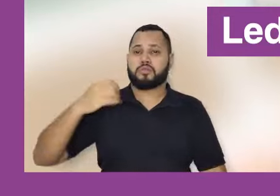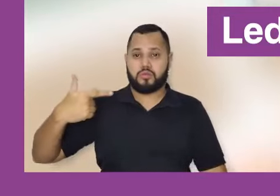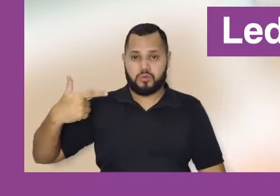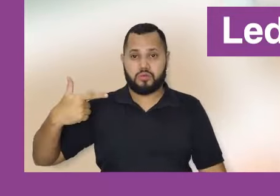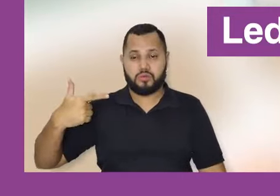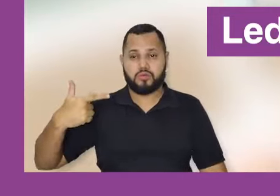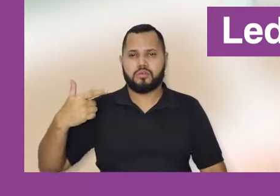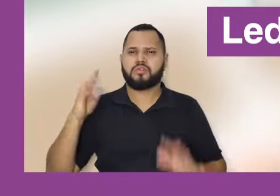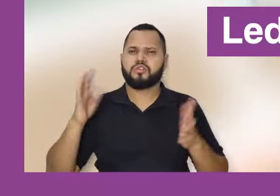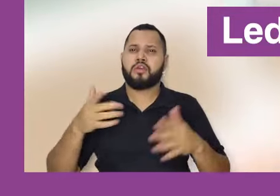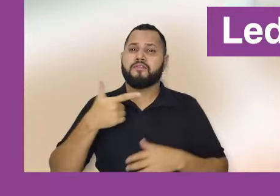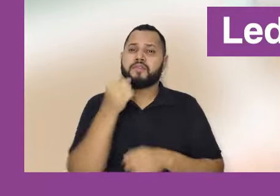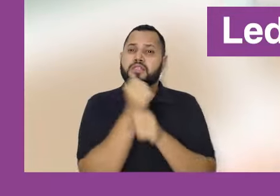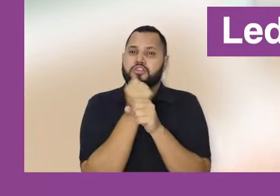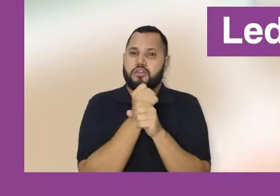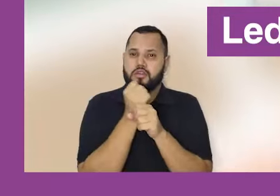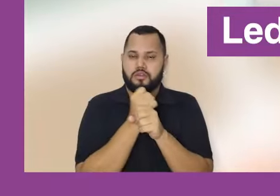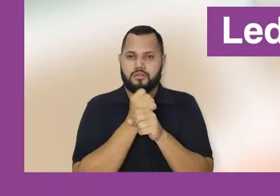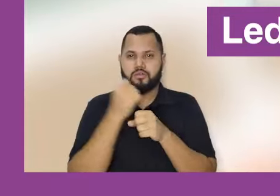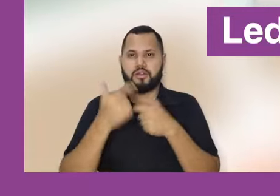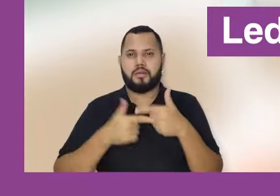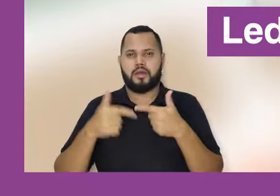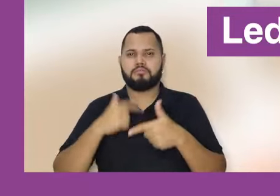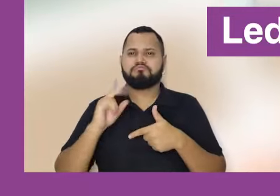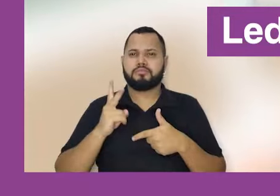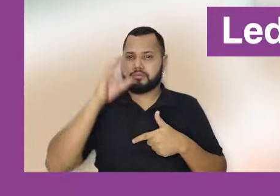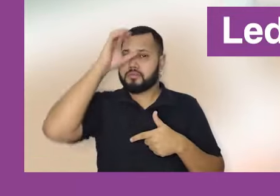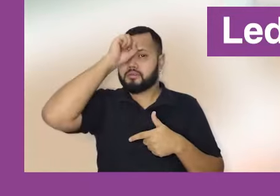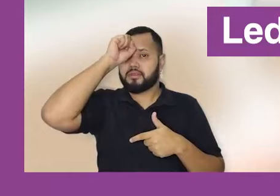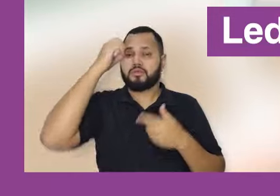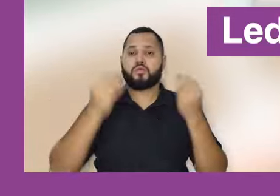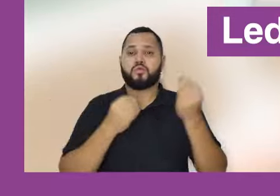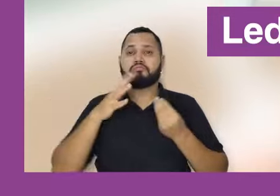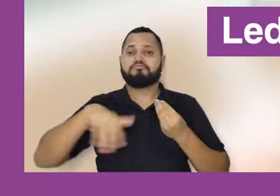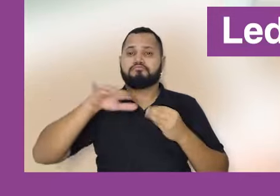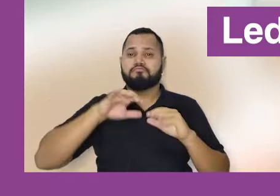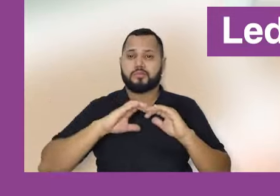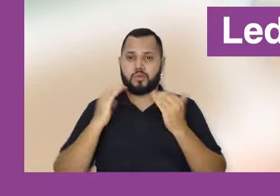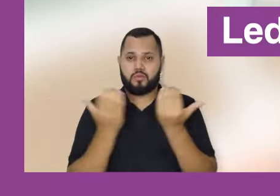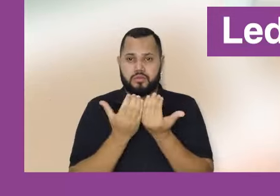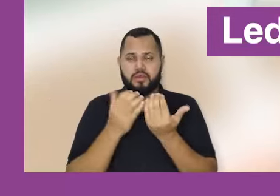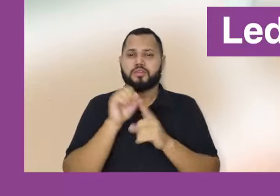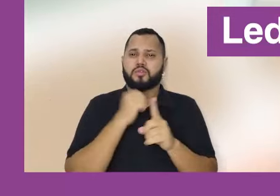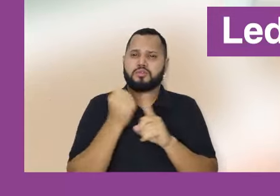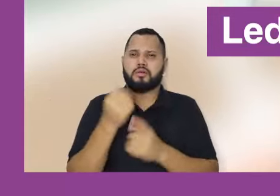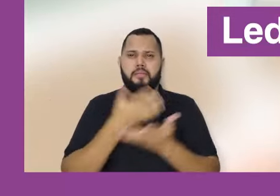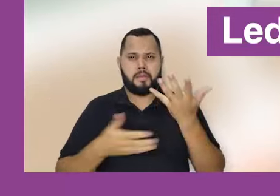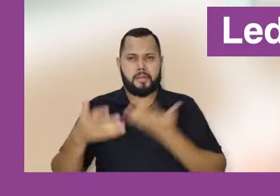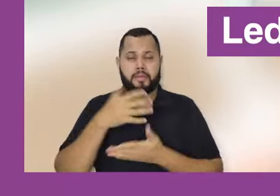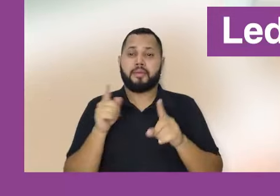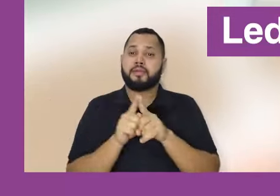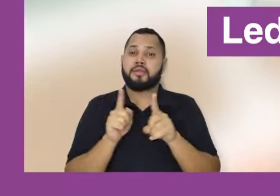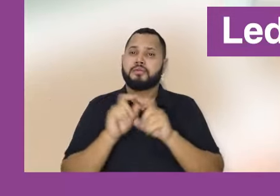a gente tem aí 20 anos de trajetória sempre aprendendo com a comunidade aprendendo com a sociedade e